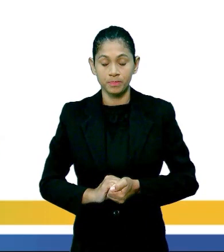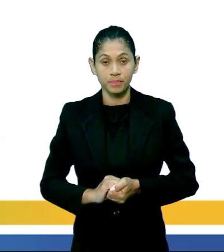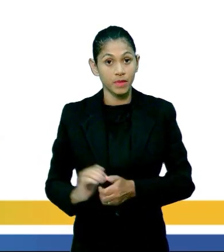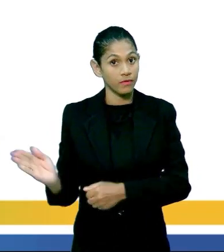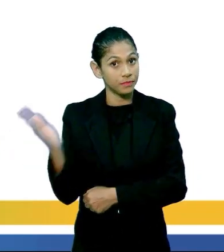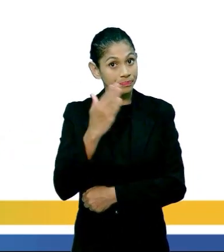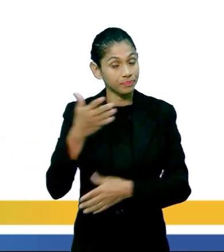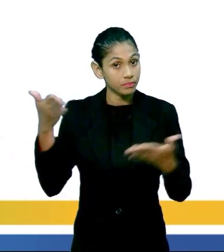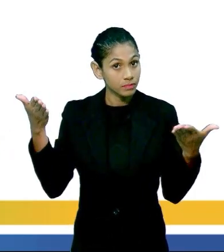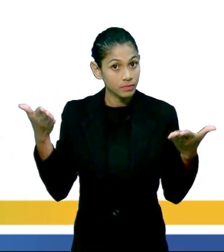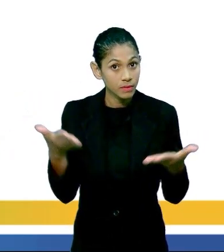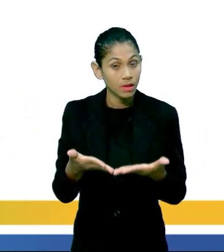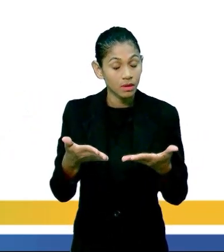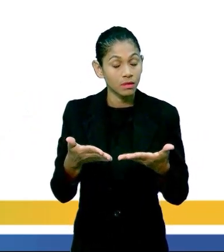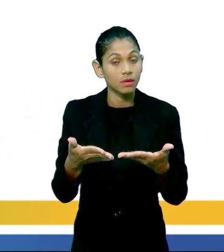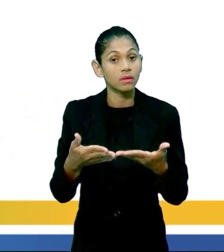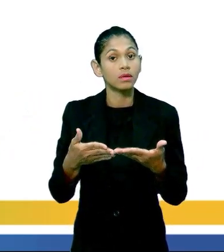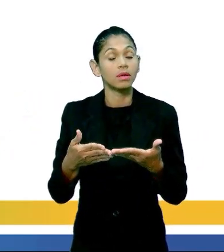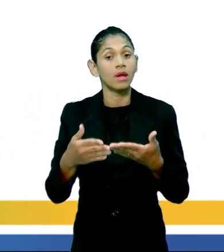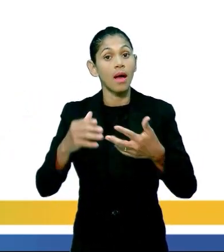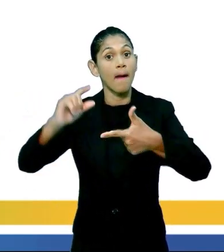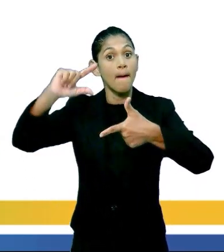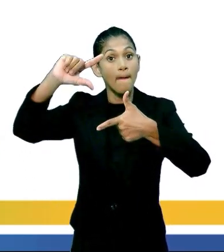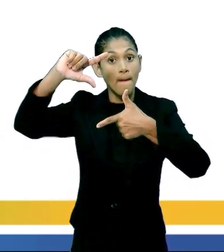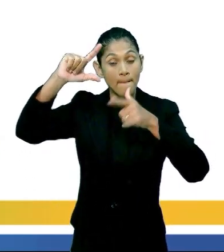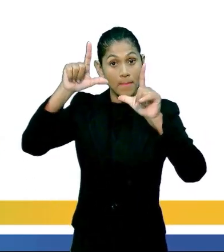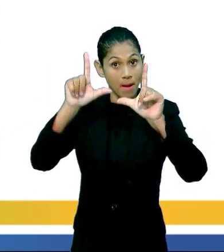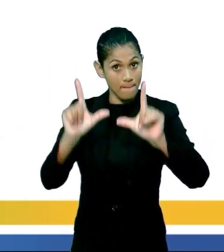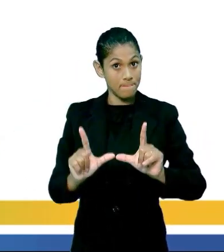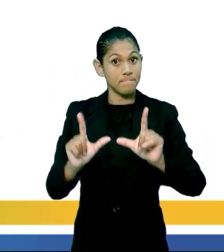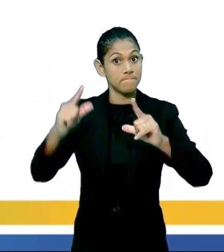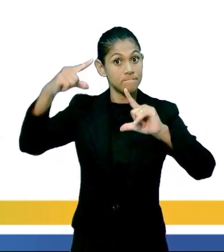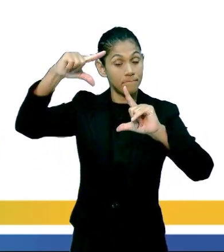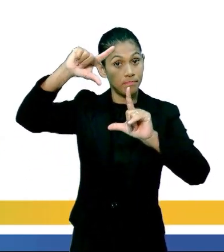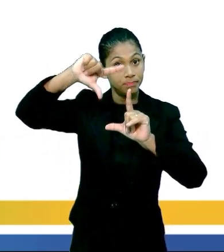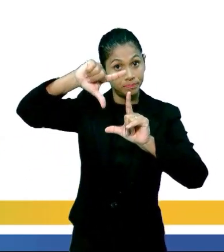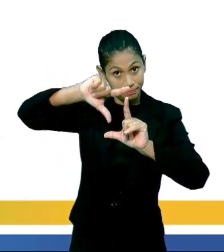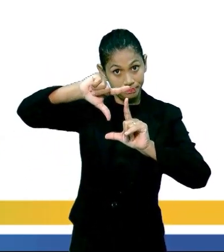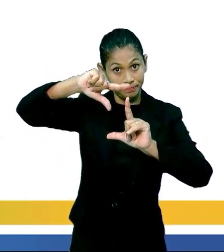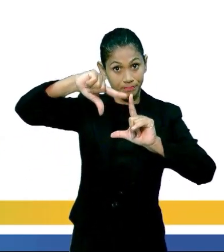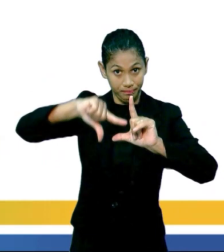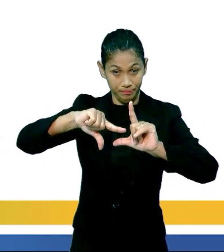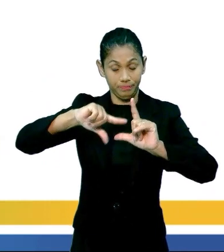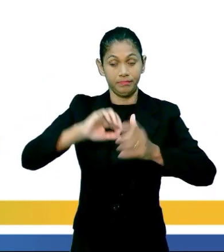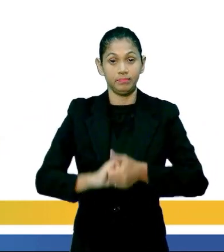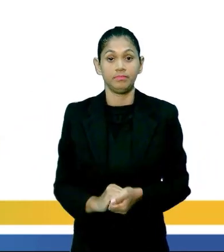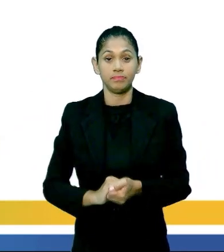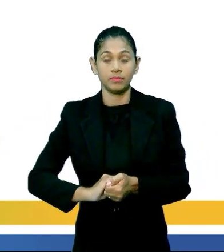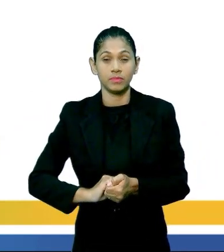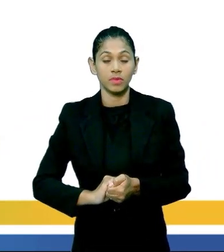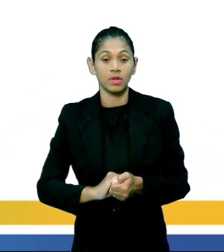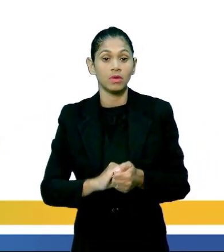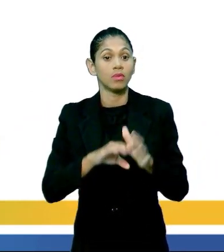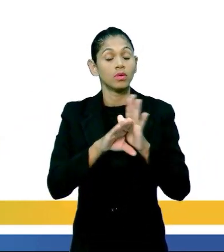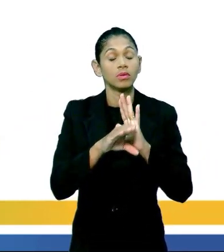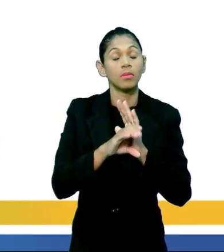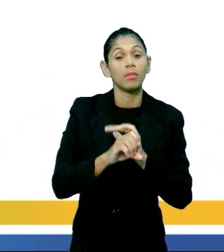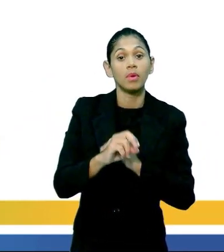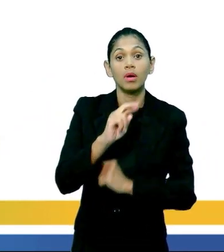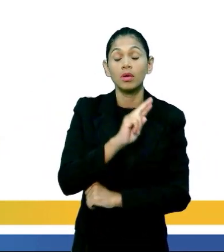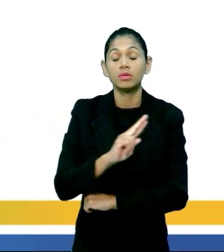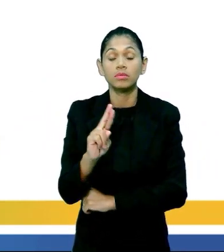Vamos agora para a proporção. Quando duas razões têm o mesmo resultado, elas são chamadas de